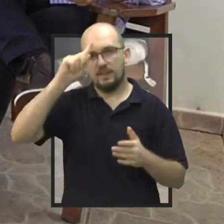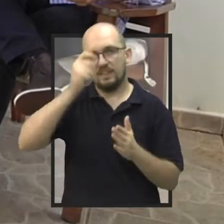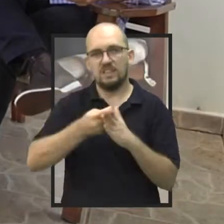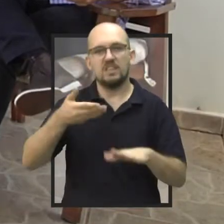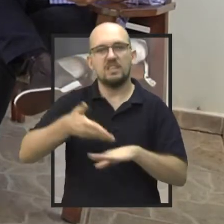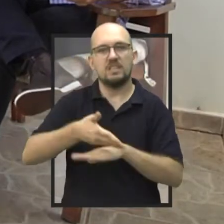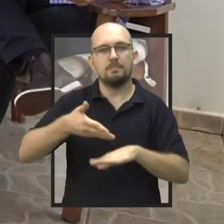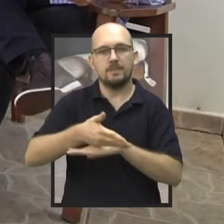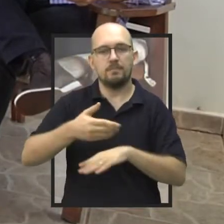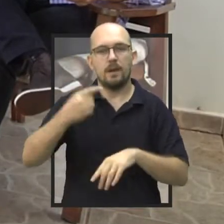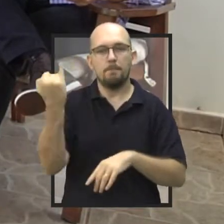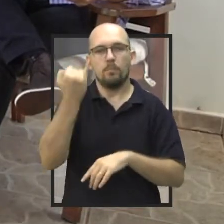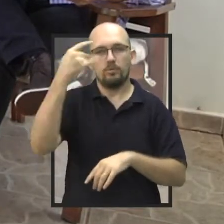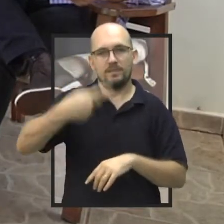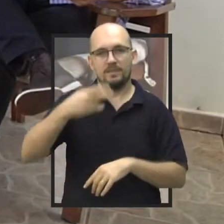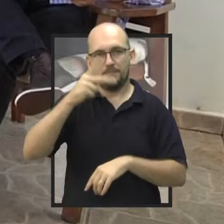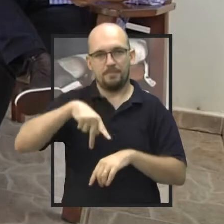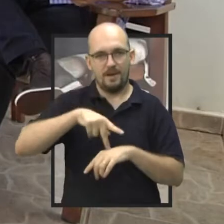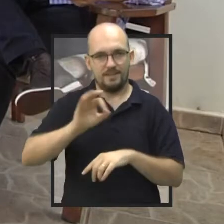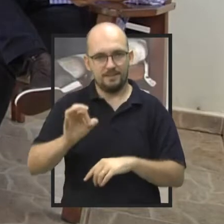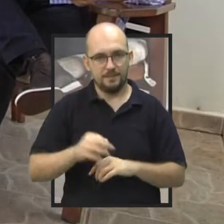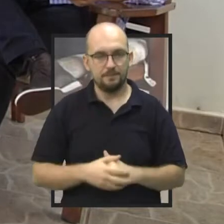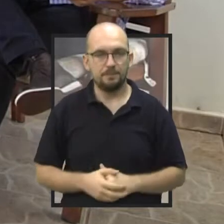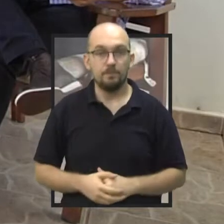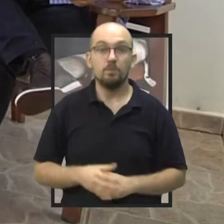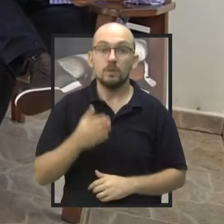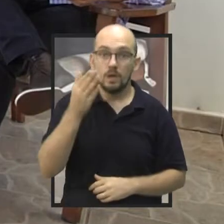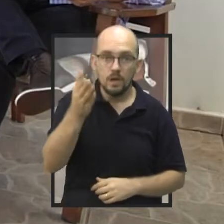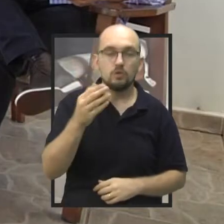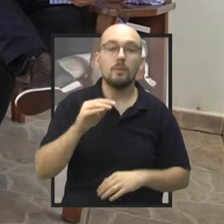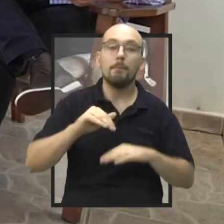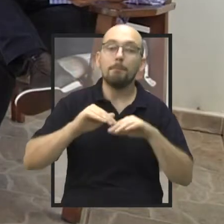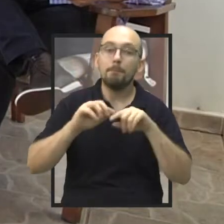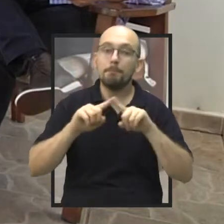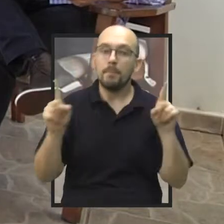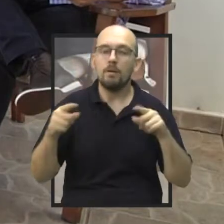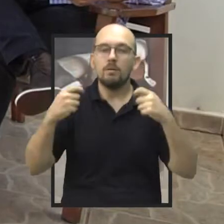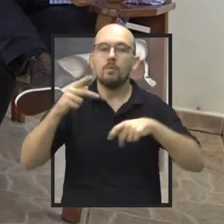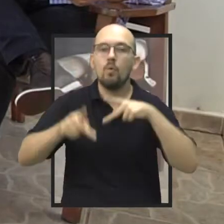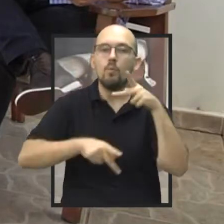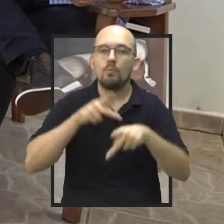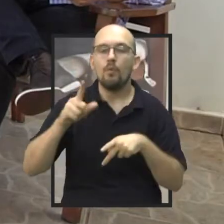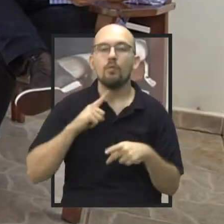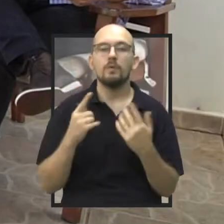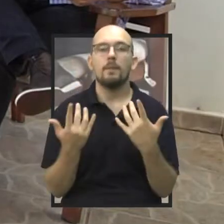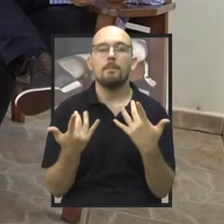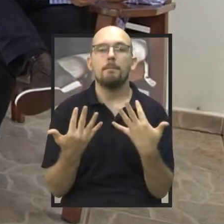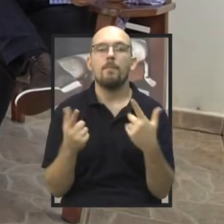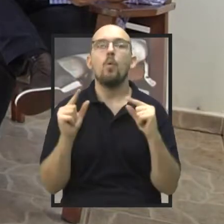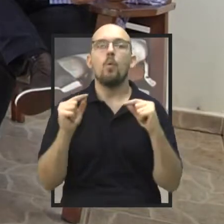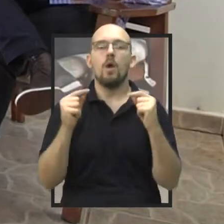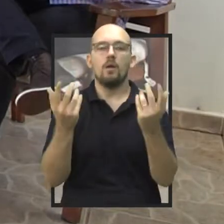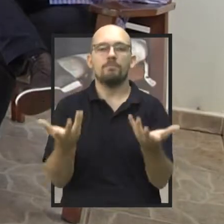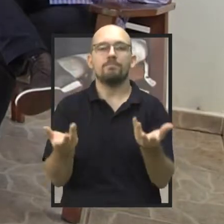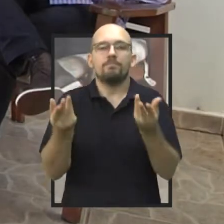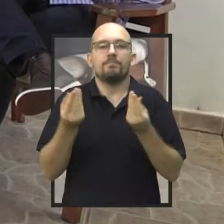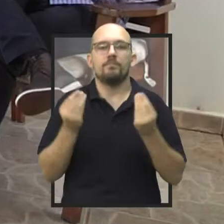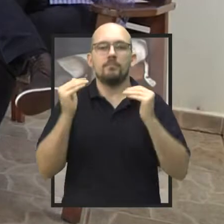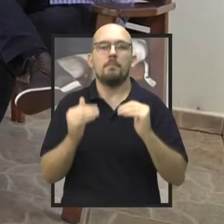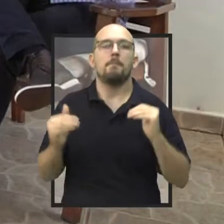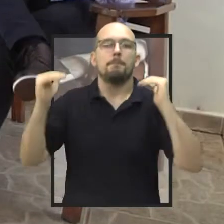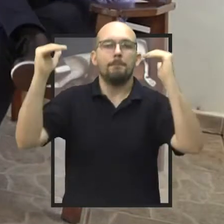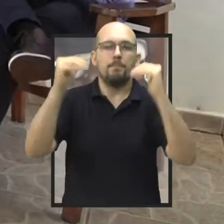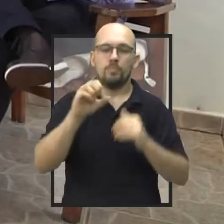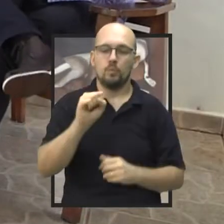decisões importantes do nosso país. Basta que o povo tenha em mãos a sua soberania. Bom,